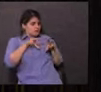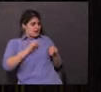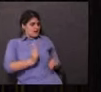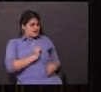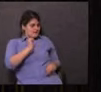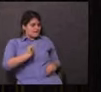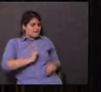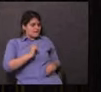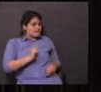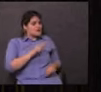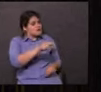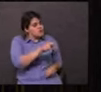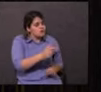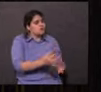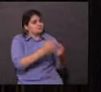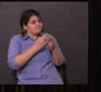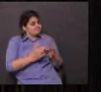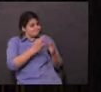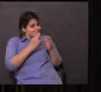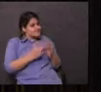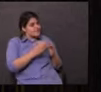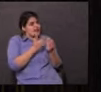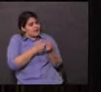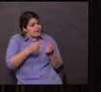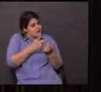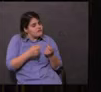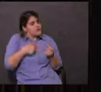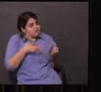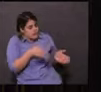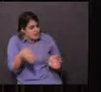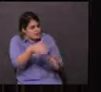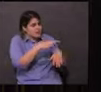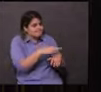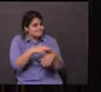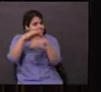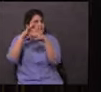será o teu refúgio e o caminho que te conduzirá até Deus.